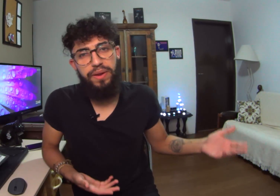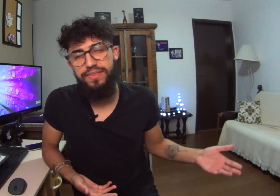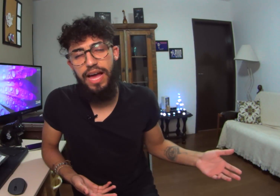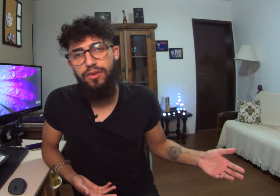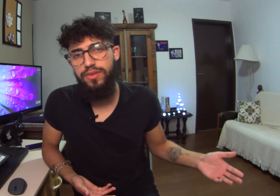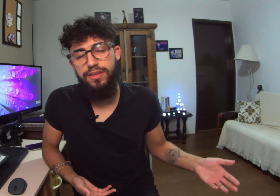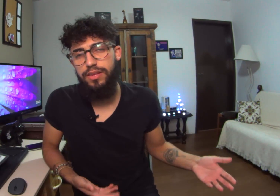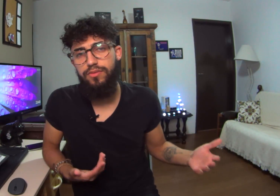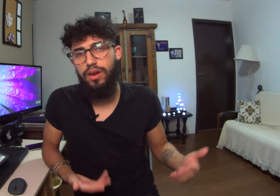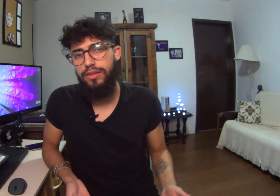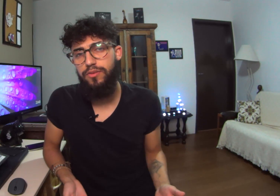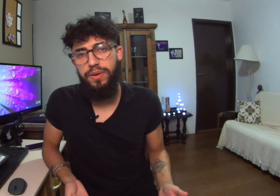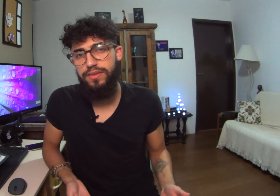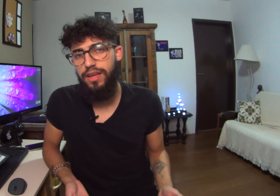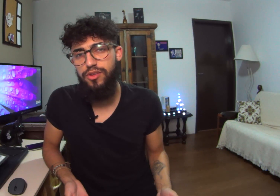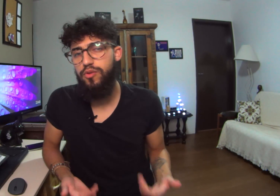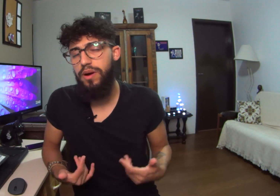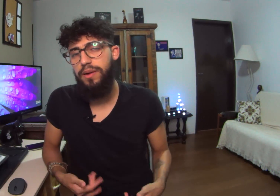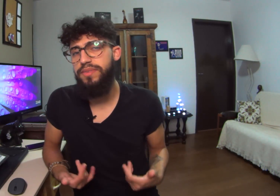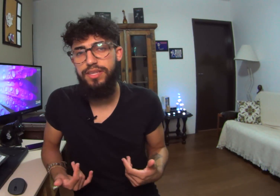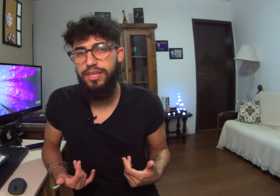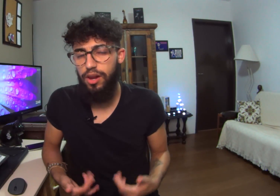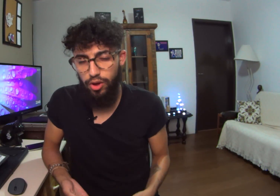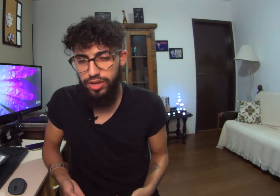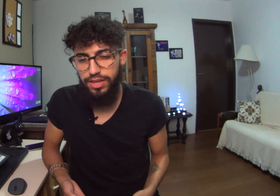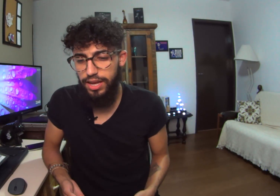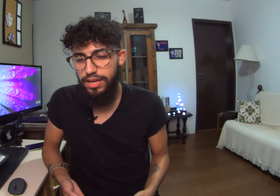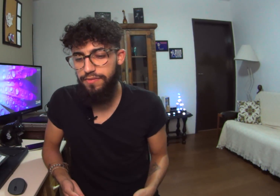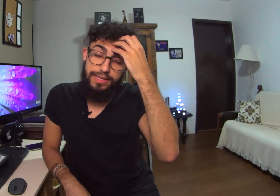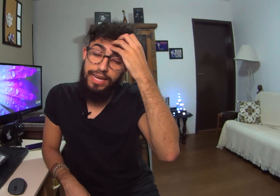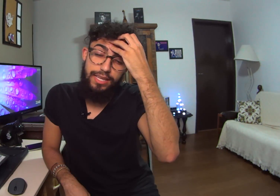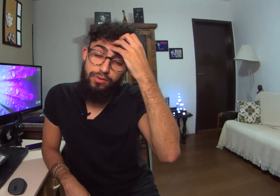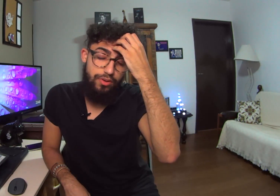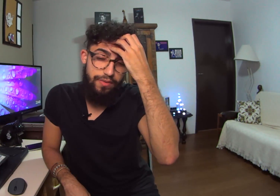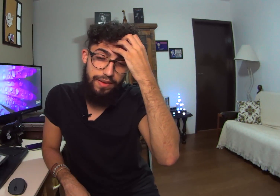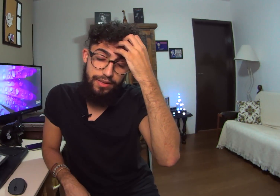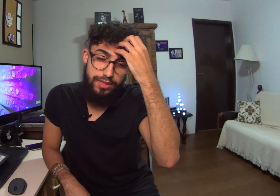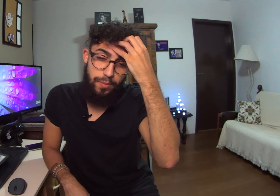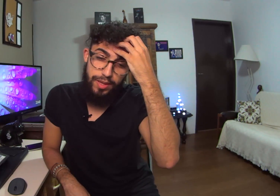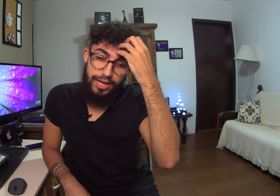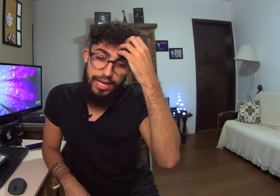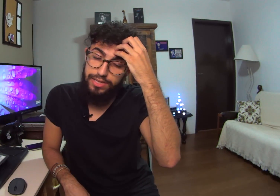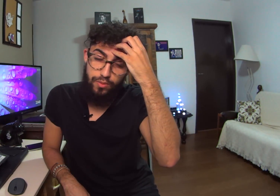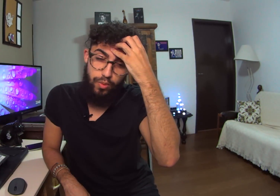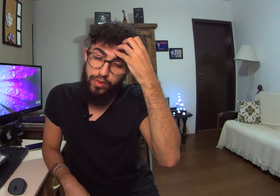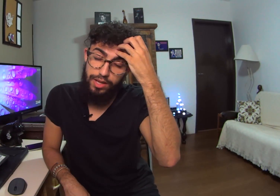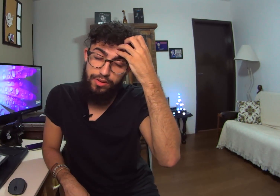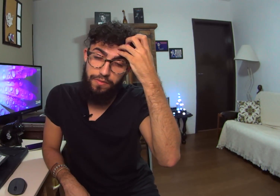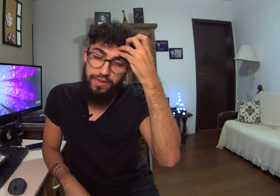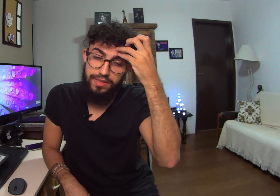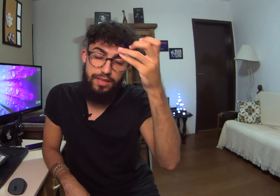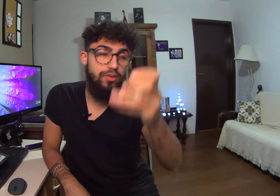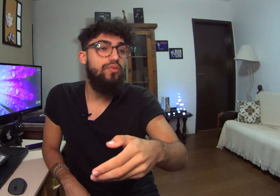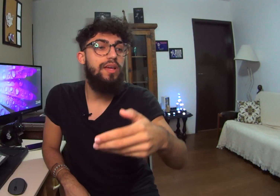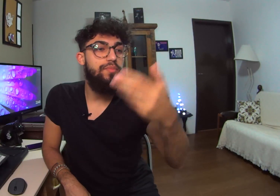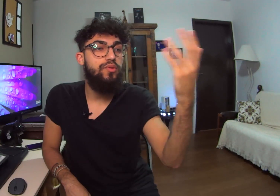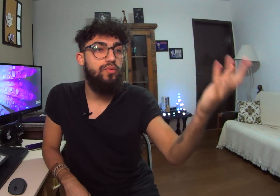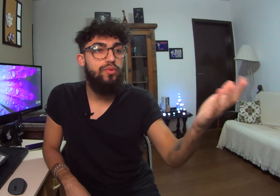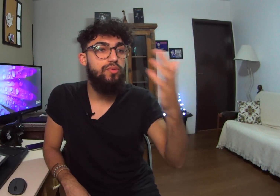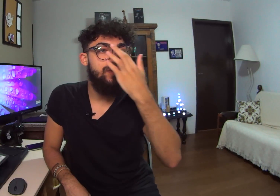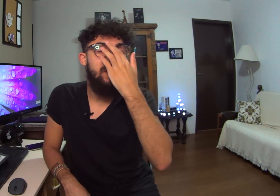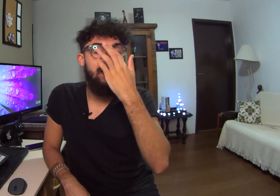sentido. É um empresário sentado do lado do presidente com uma camiseta da loja dele. Mas é aquilo que eu já falei um tempo atrás. O Bolsonaro já fez